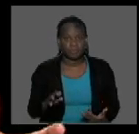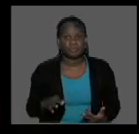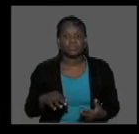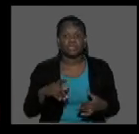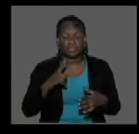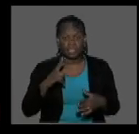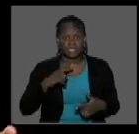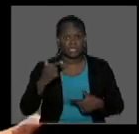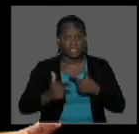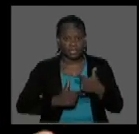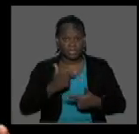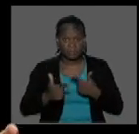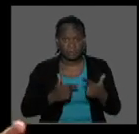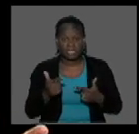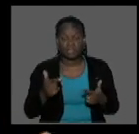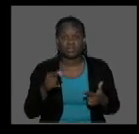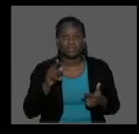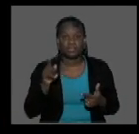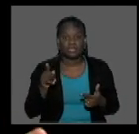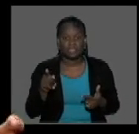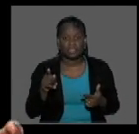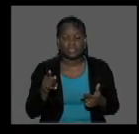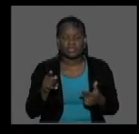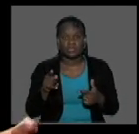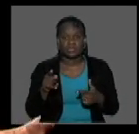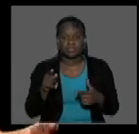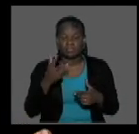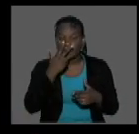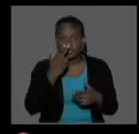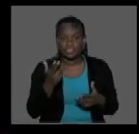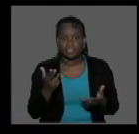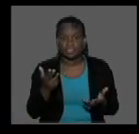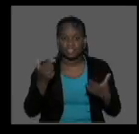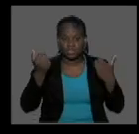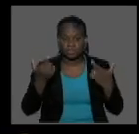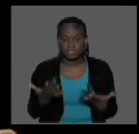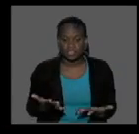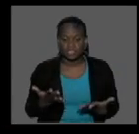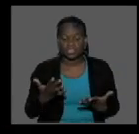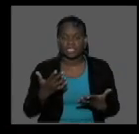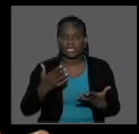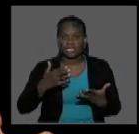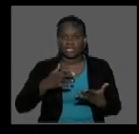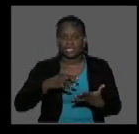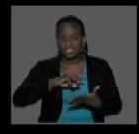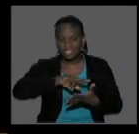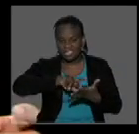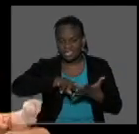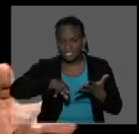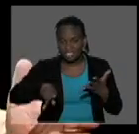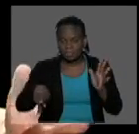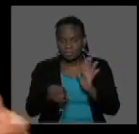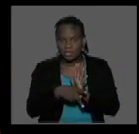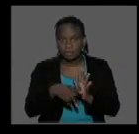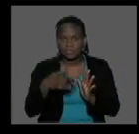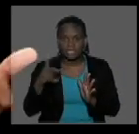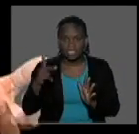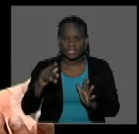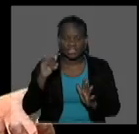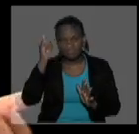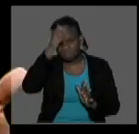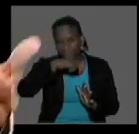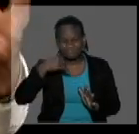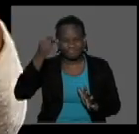Mas aí se trabalha o esvaziamento do que a gente chama de elementos ontológicos, né,